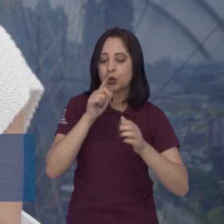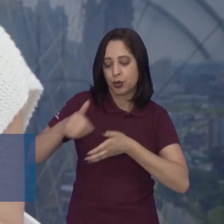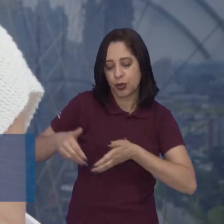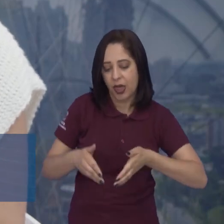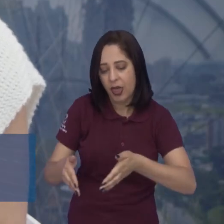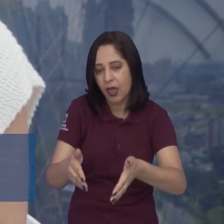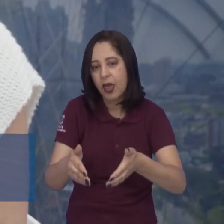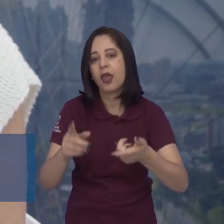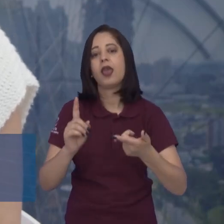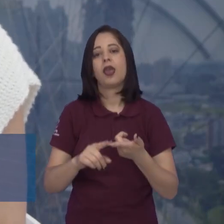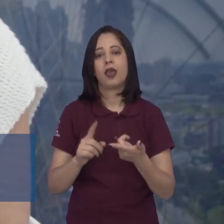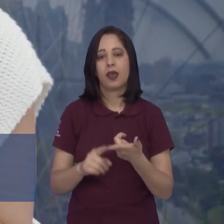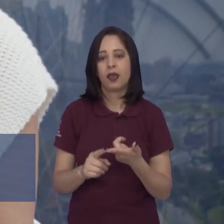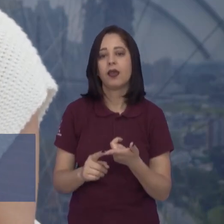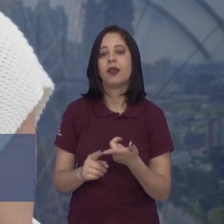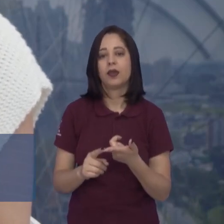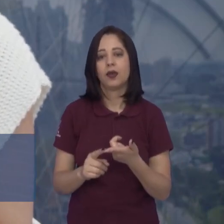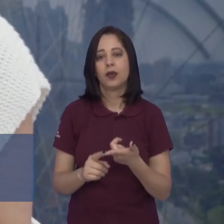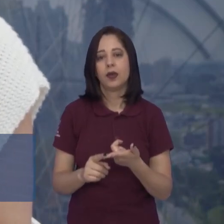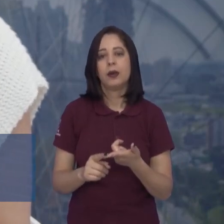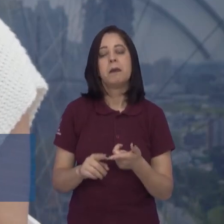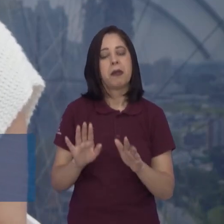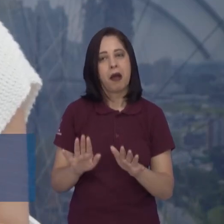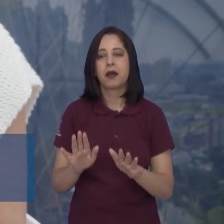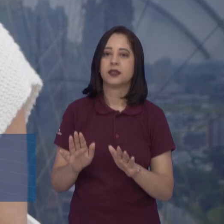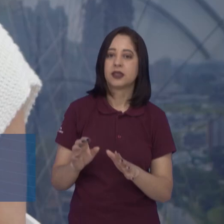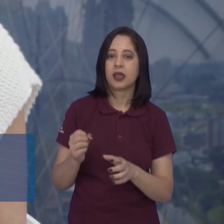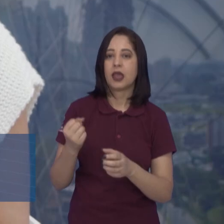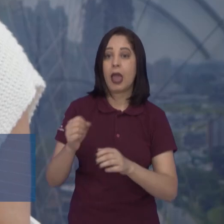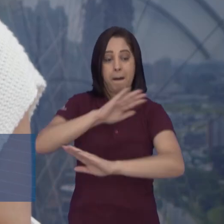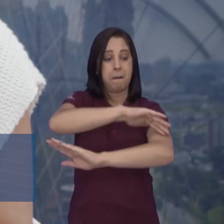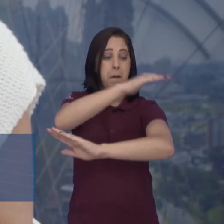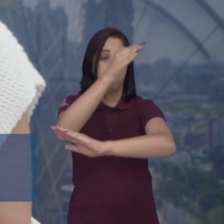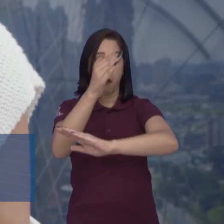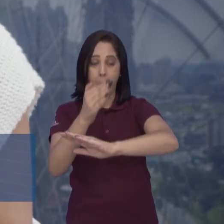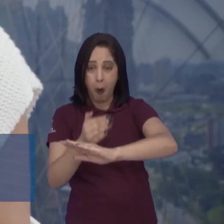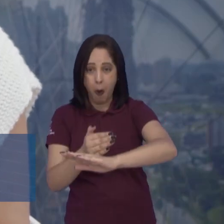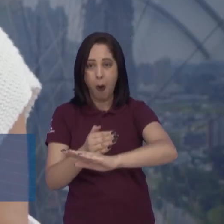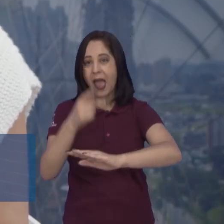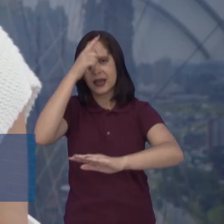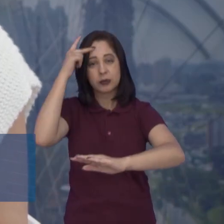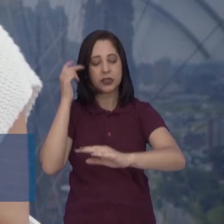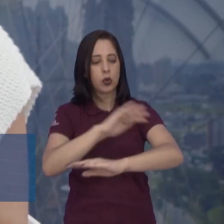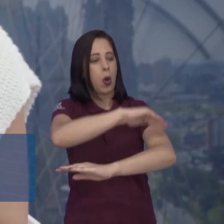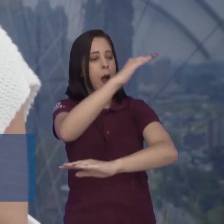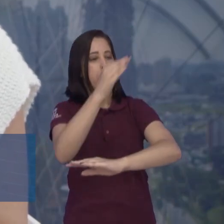né, ou muito distantes, né? Aqui não é o caso, mas ou em alguns morros. E acaba que